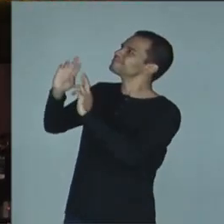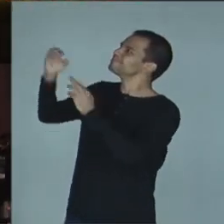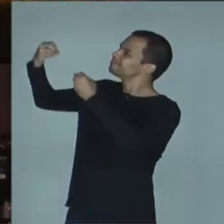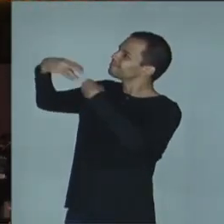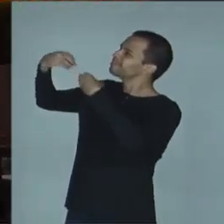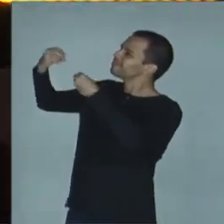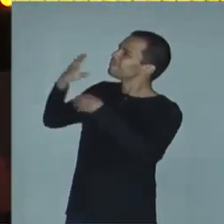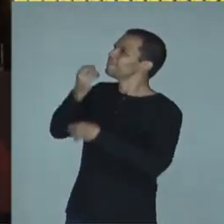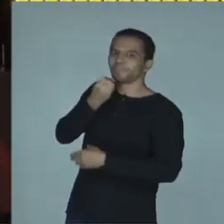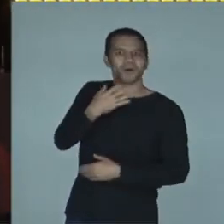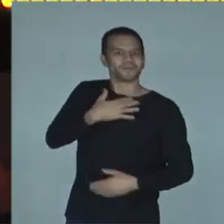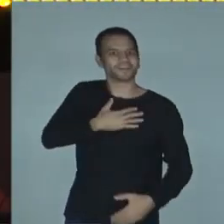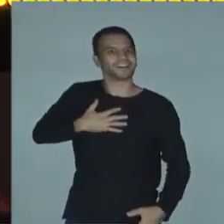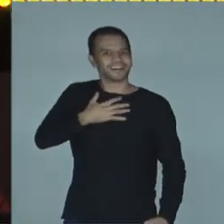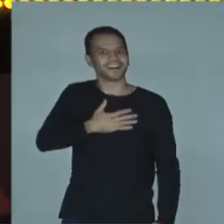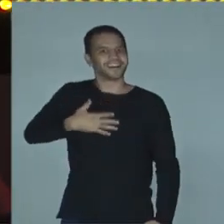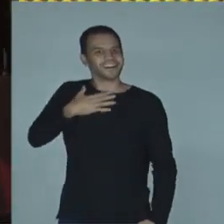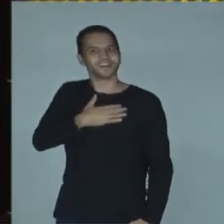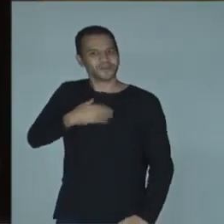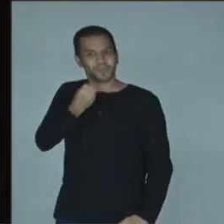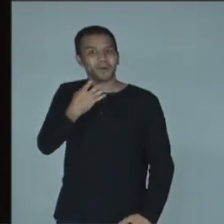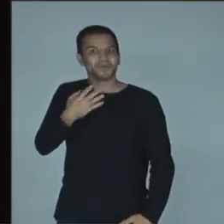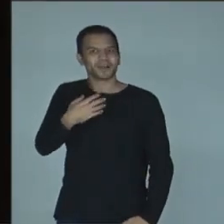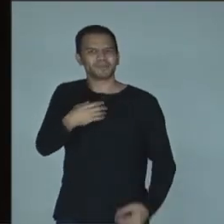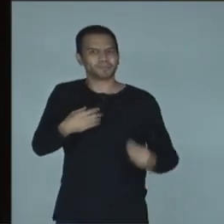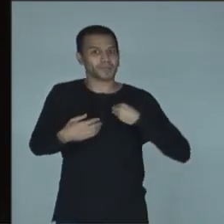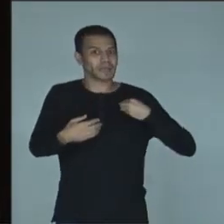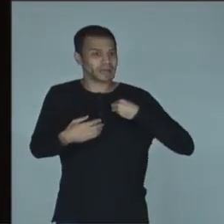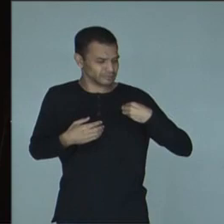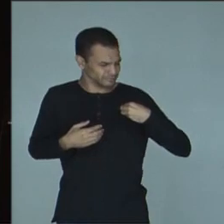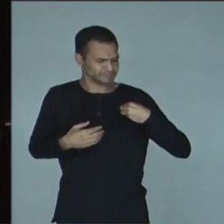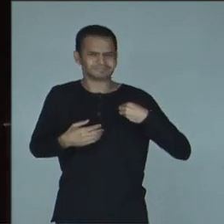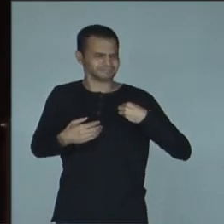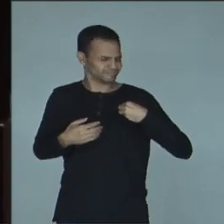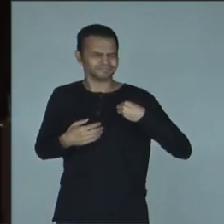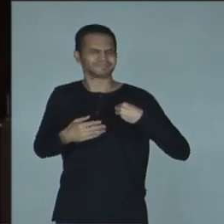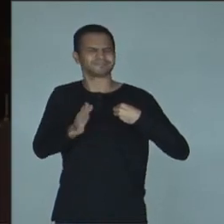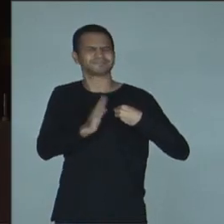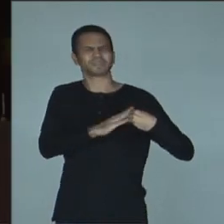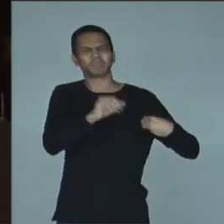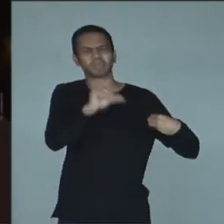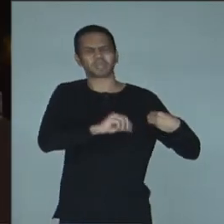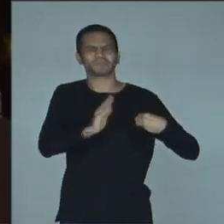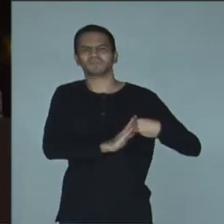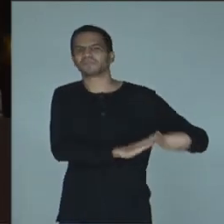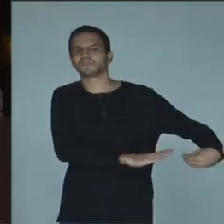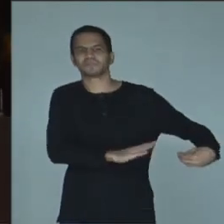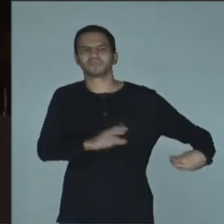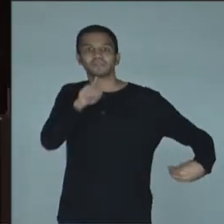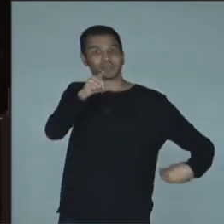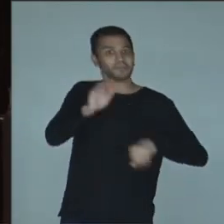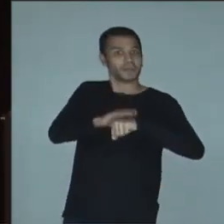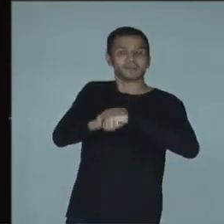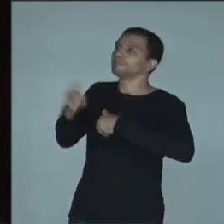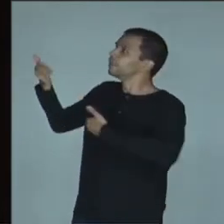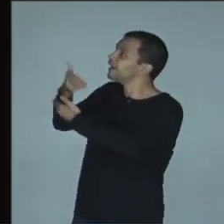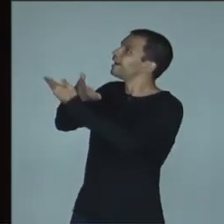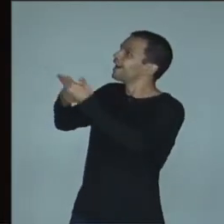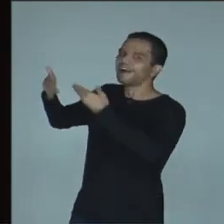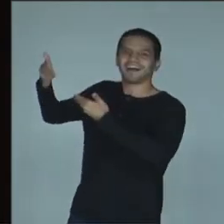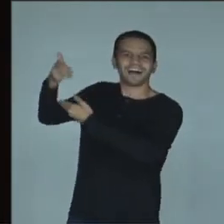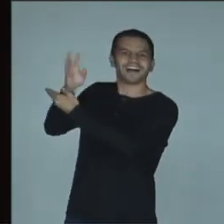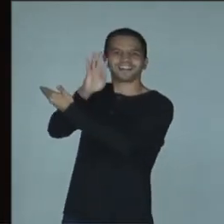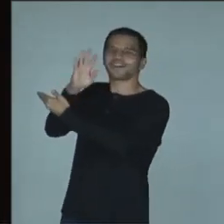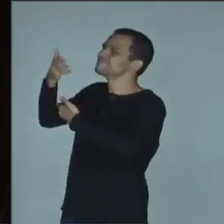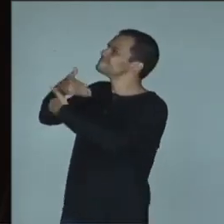ouvir é um livro que você vai gostar de ler é uma música você vai gostar de ouvir é um é um evento que você